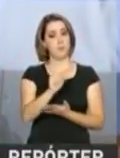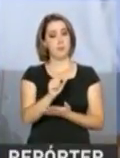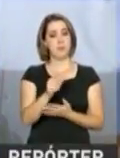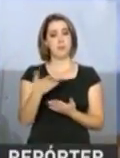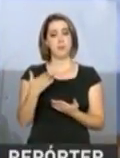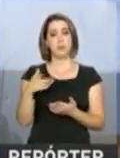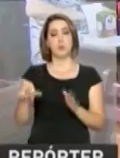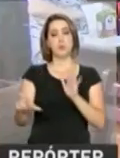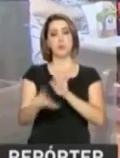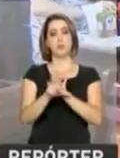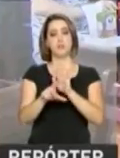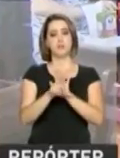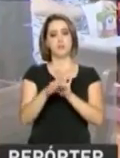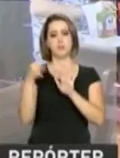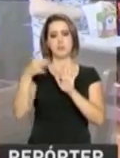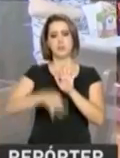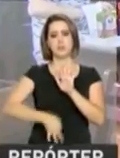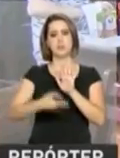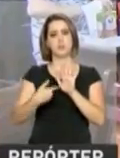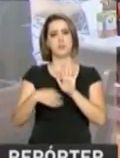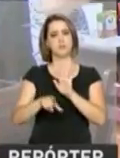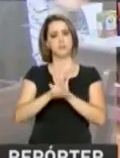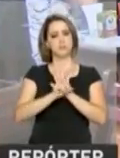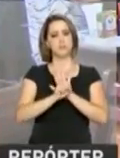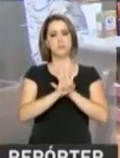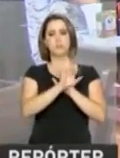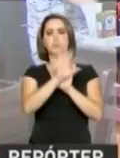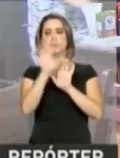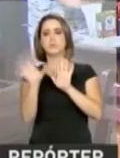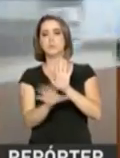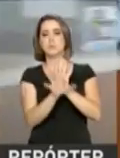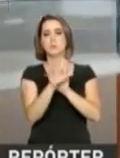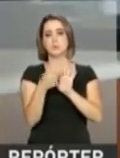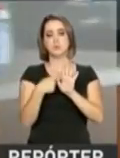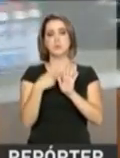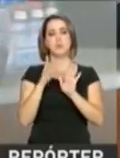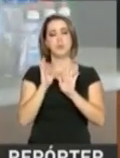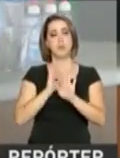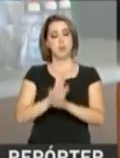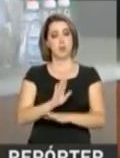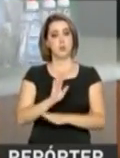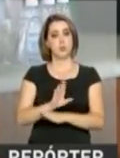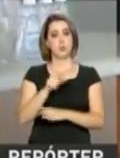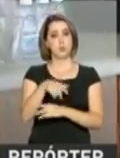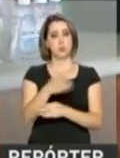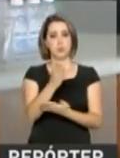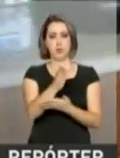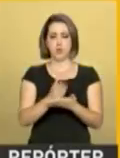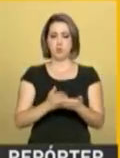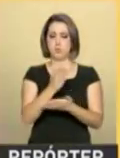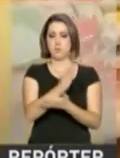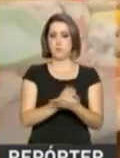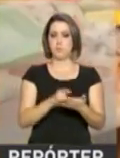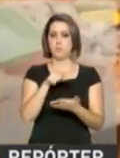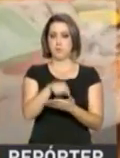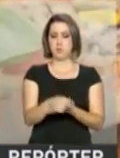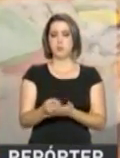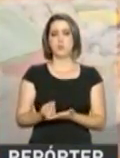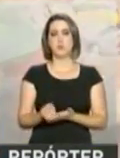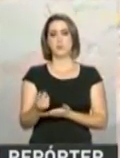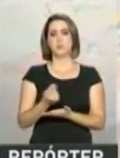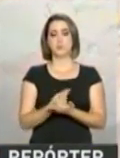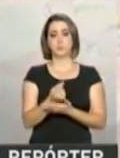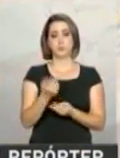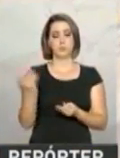lei de criar regras mais claras que ajudam inclusive na hora de identificar e dividir esse valor com a lei